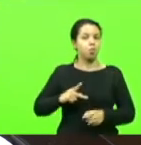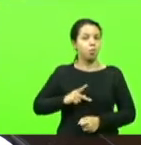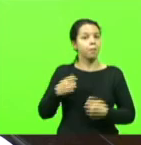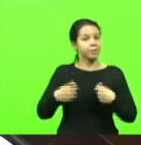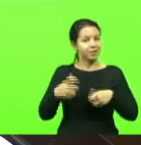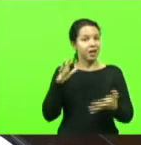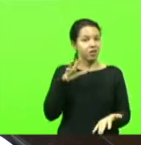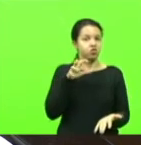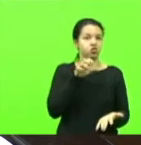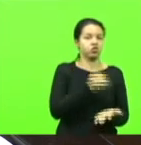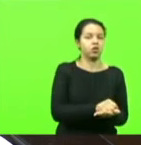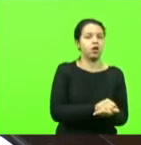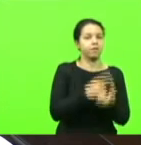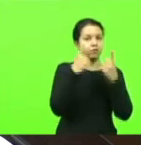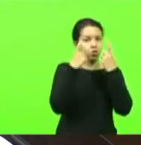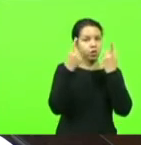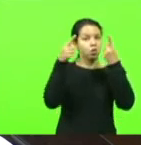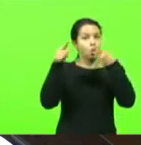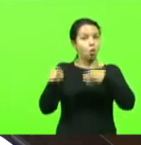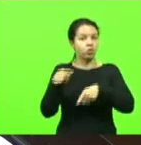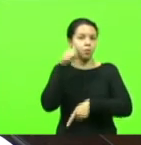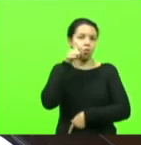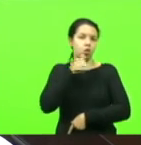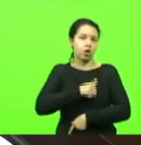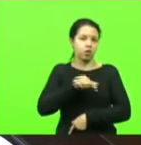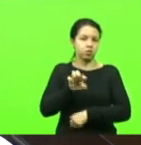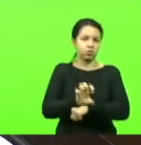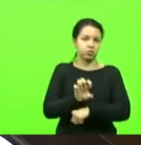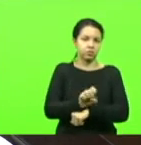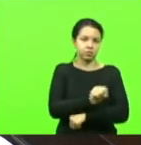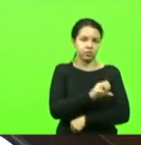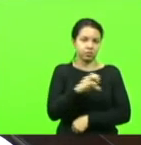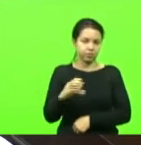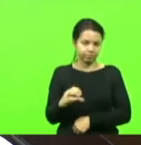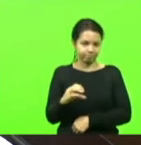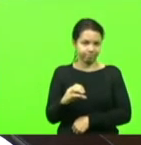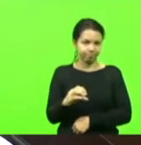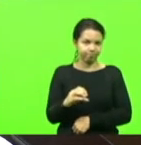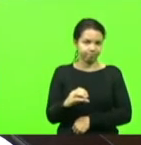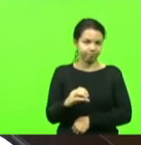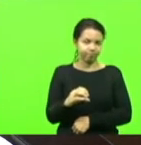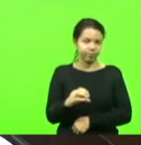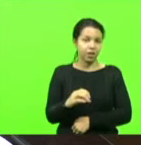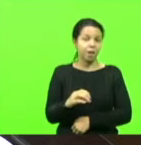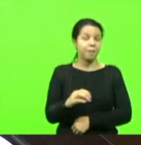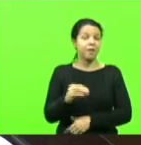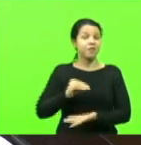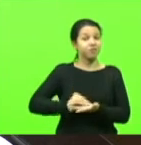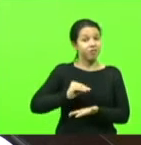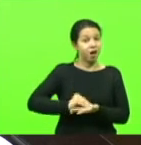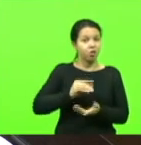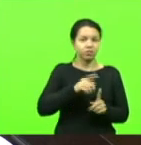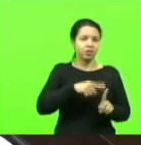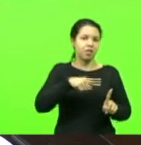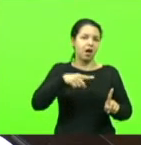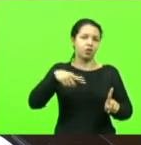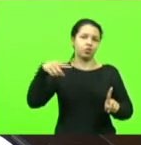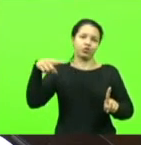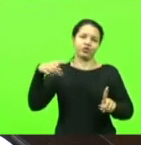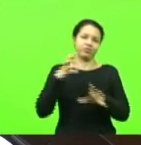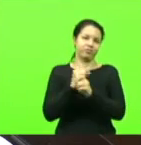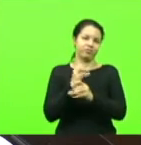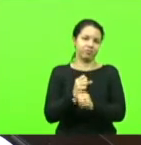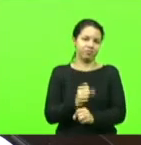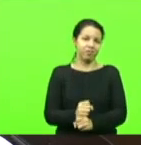índices de violência contra a mulher no âmbito do Estado de Santa Catarina a inexistência de dados tabulados regularmente